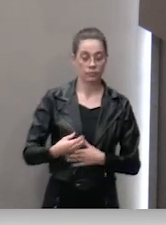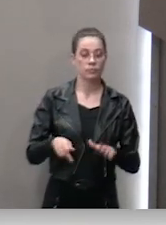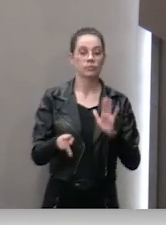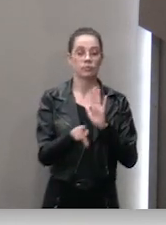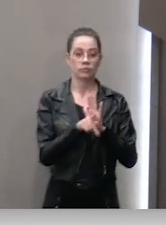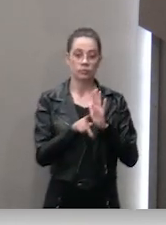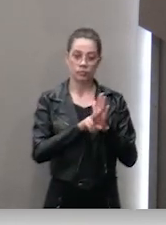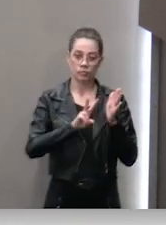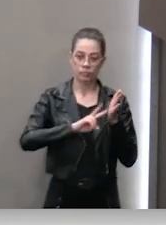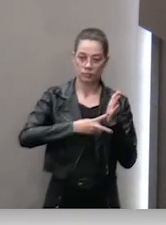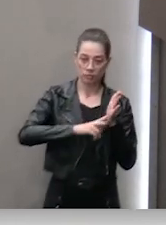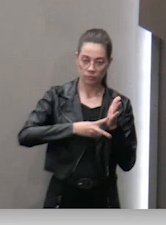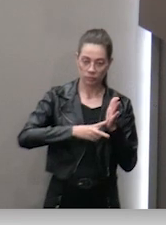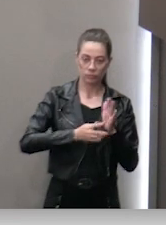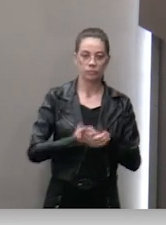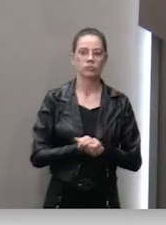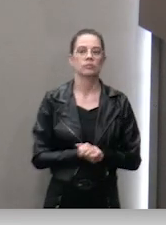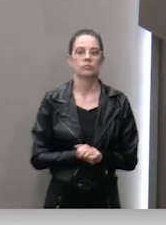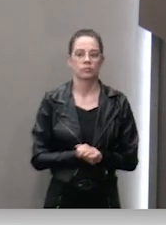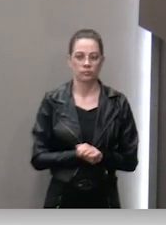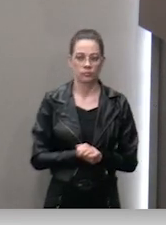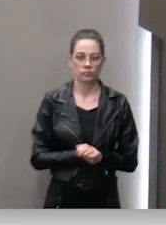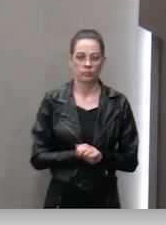de um sindicato.